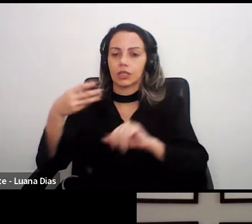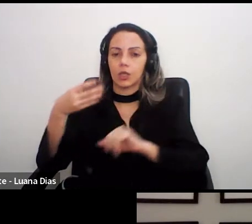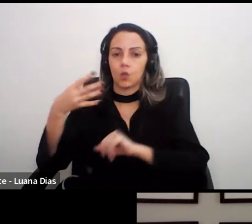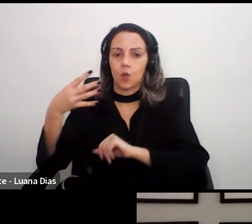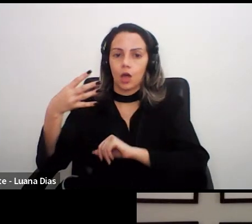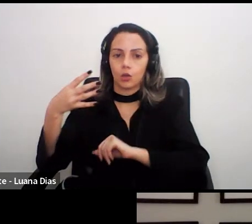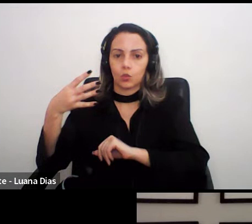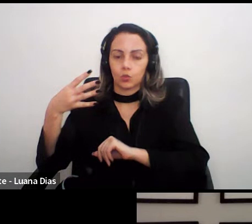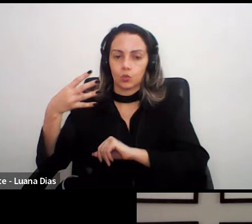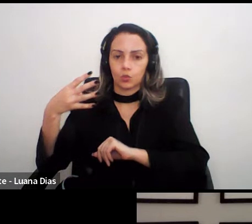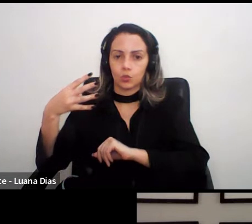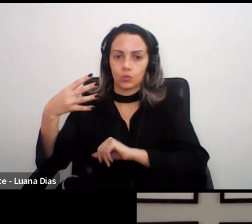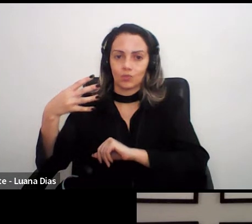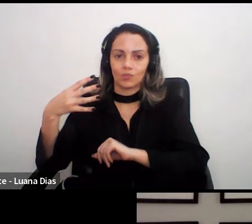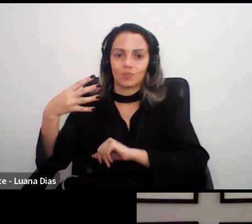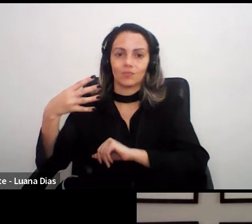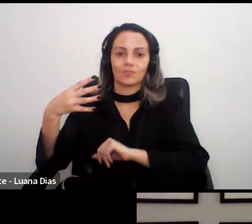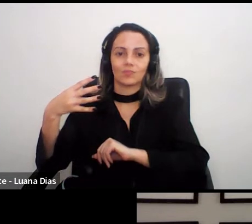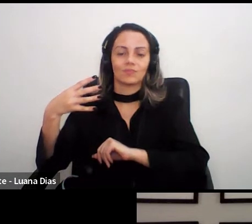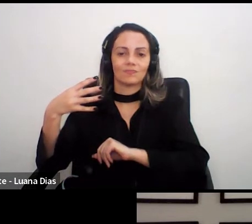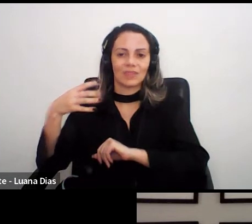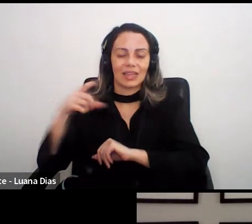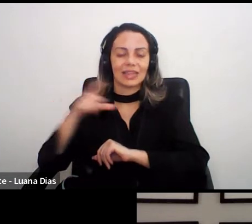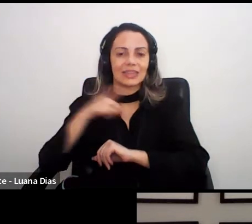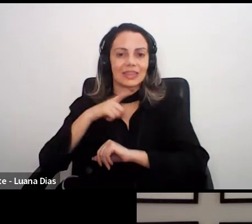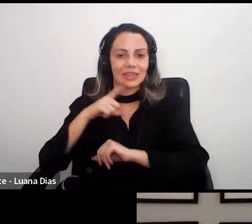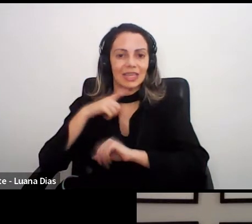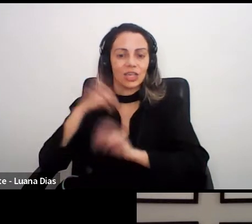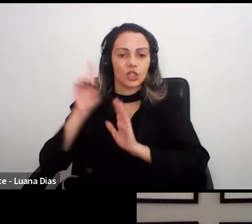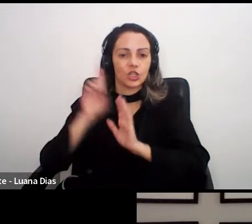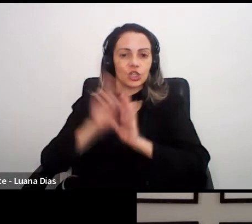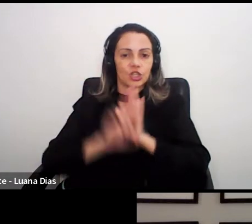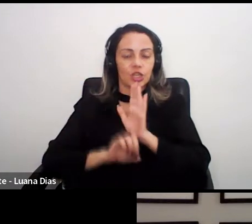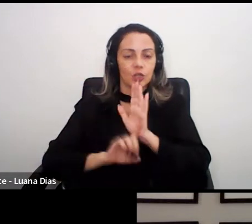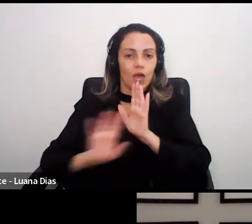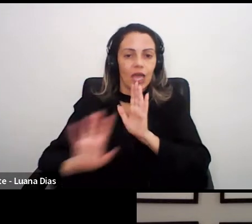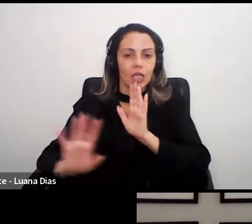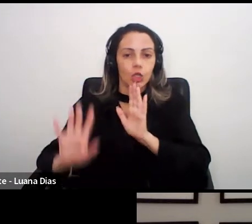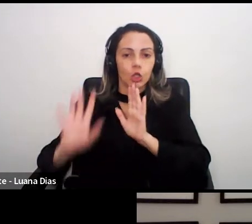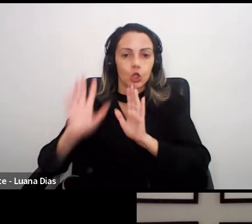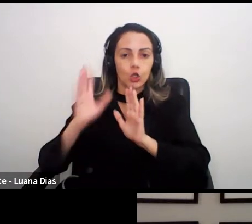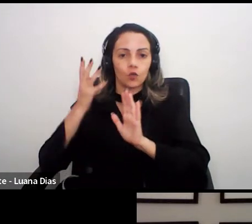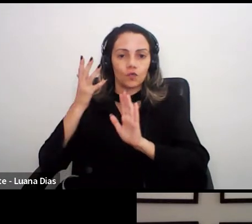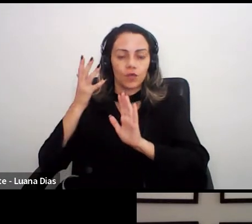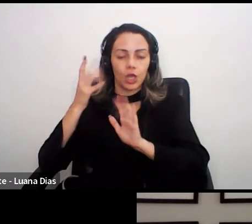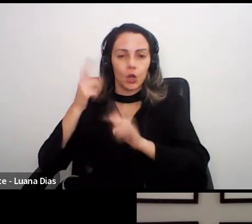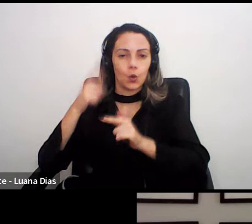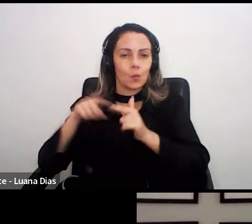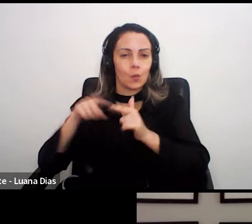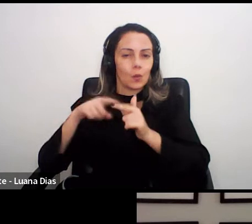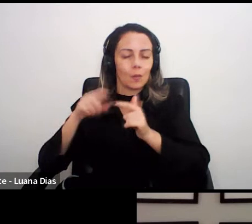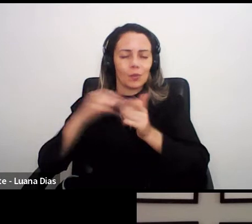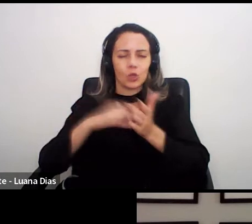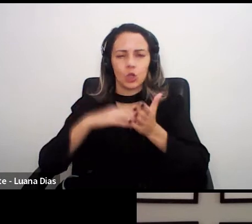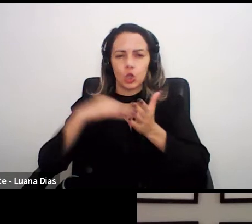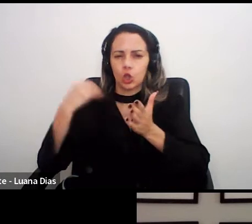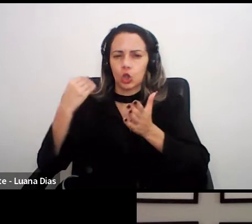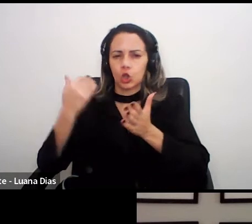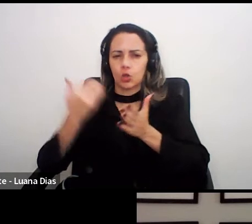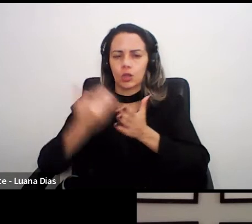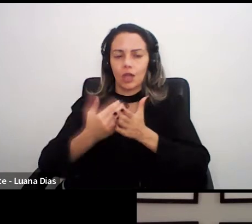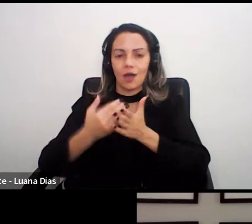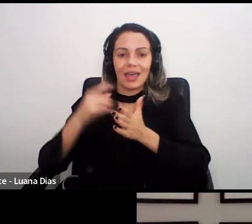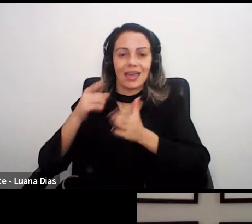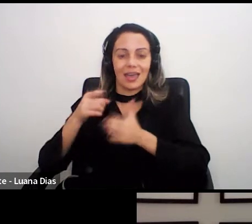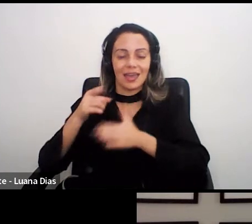334, a parte tem direito à solução integral do mérito, do conflito. E essa solução